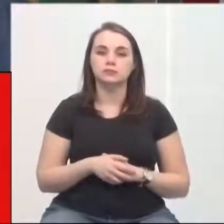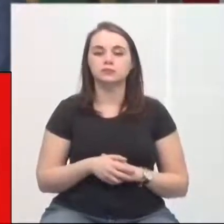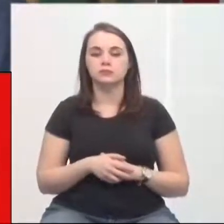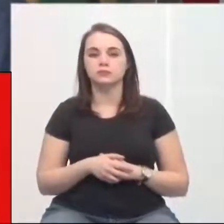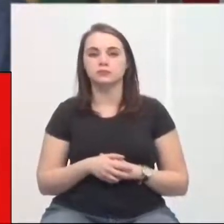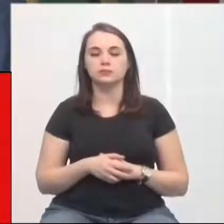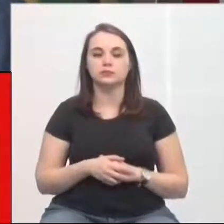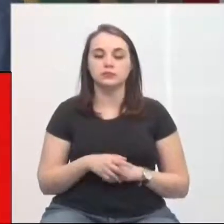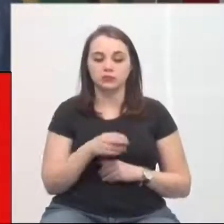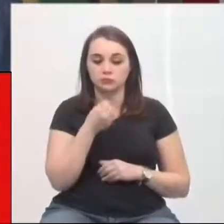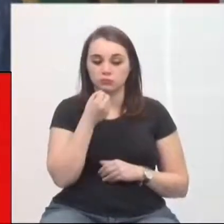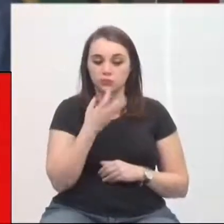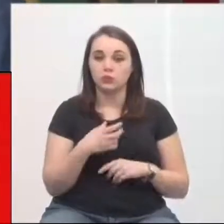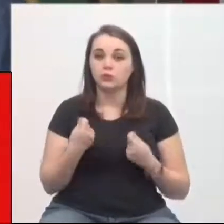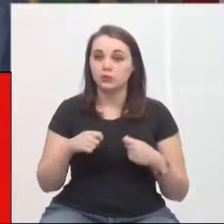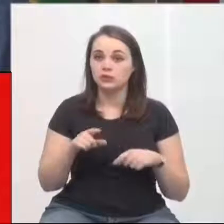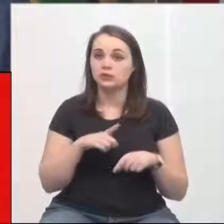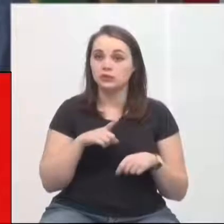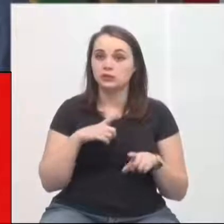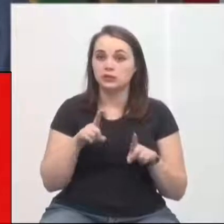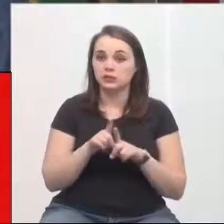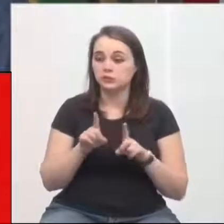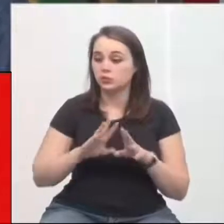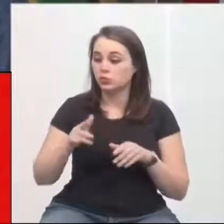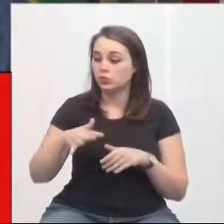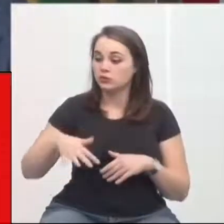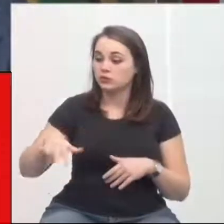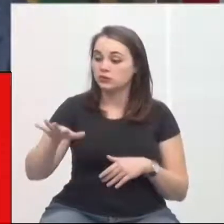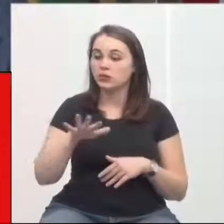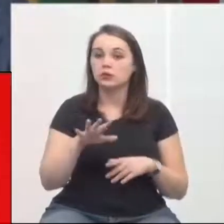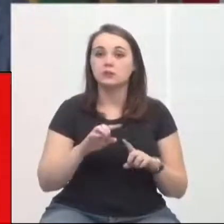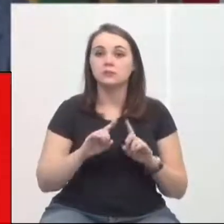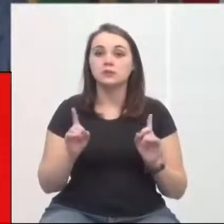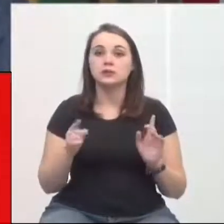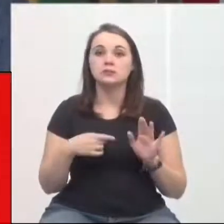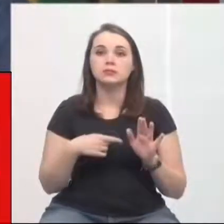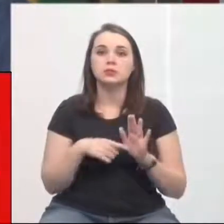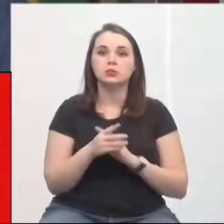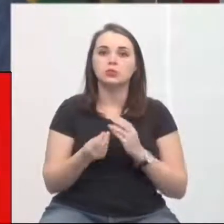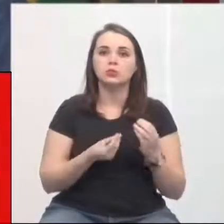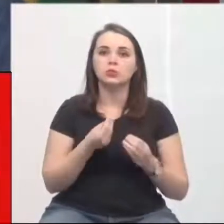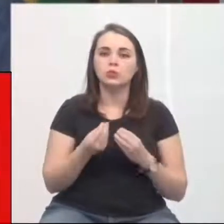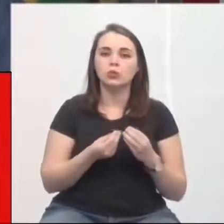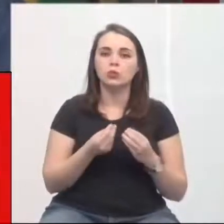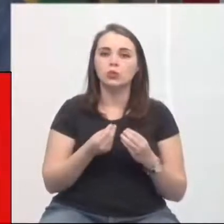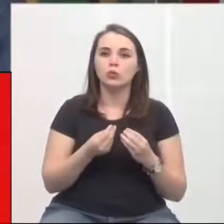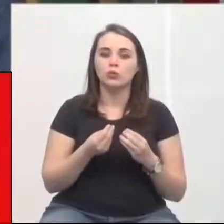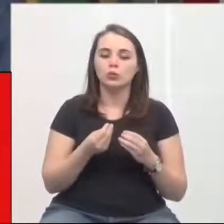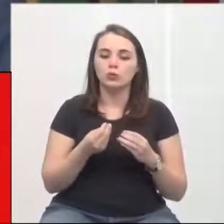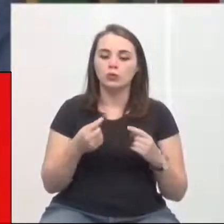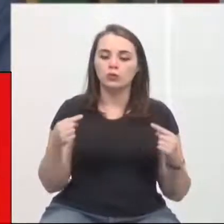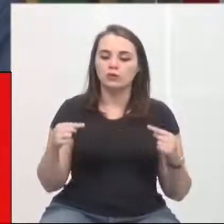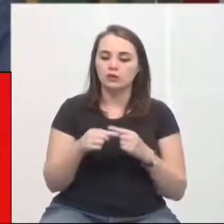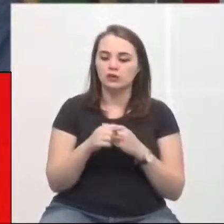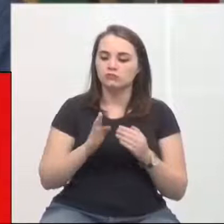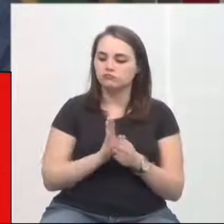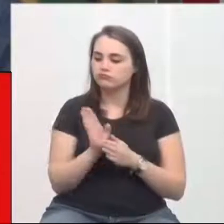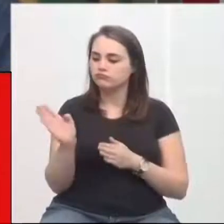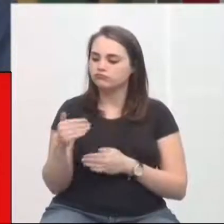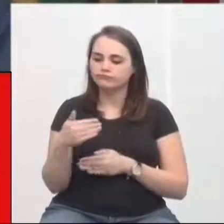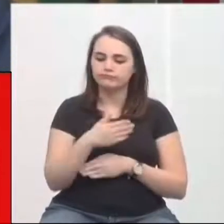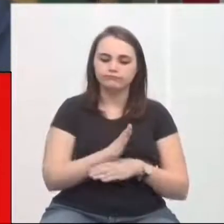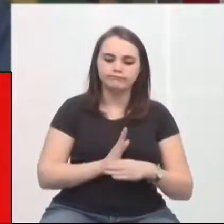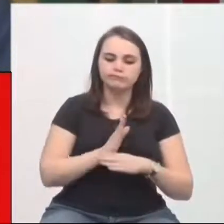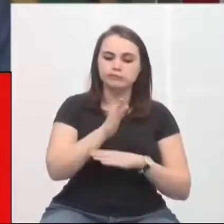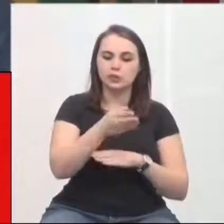o elevador não estava funcionando. Mas, como atravessar a Centenário de um lado para o outro, ao